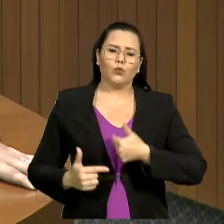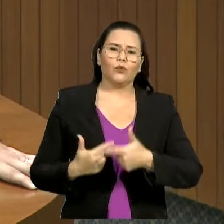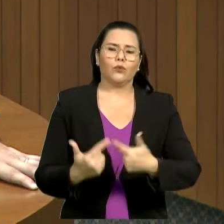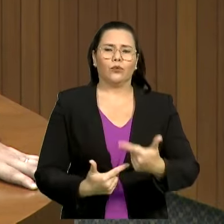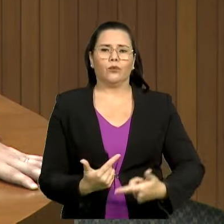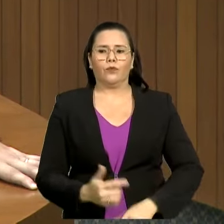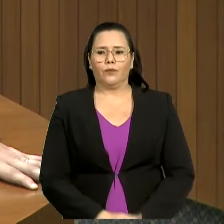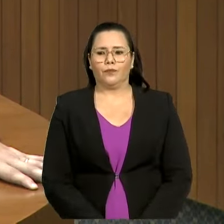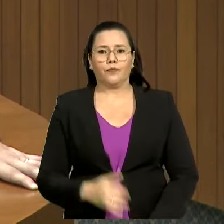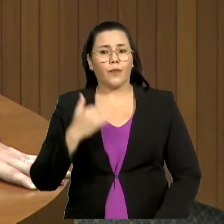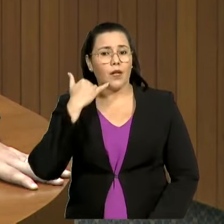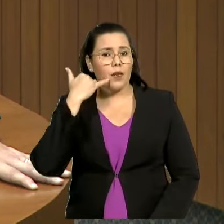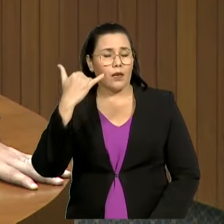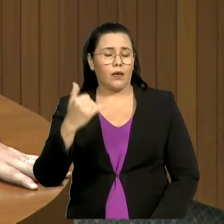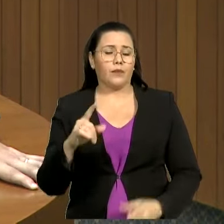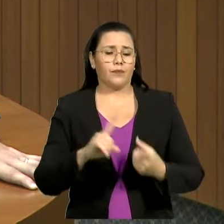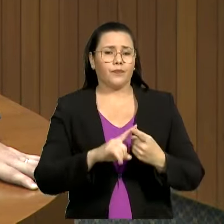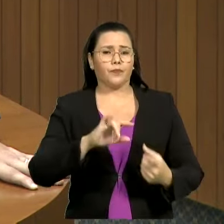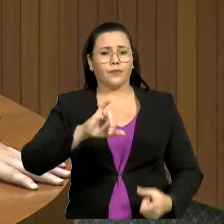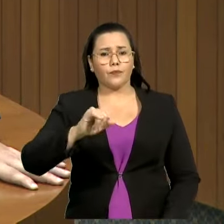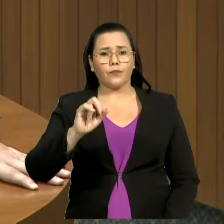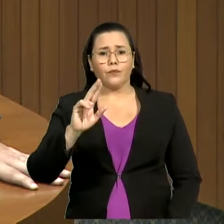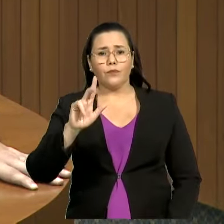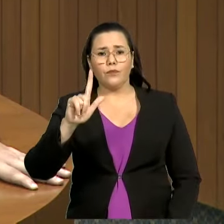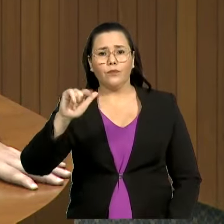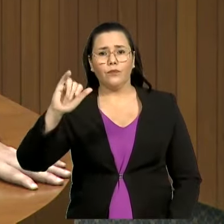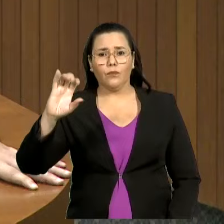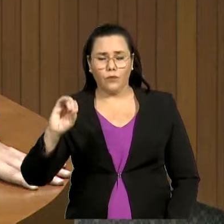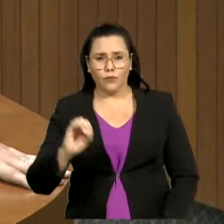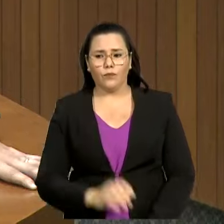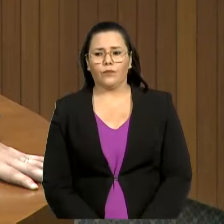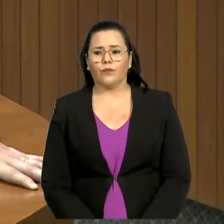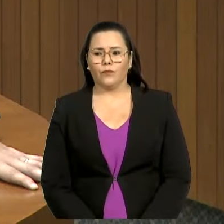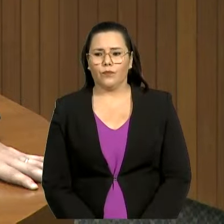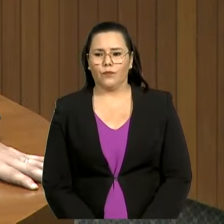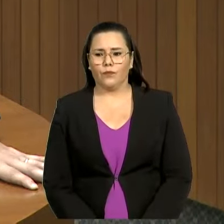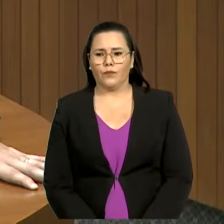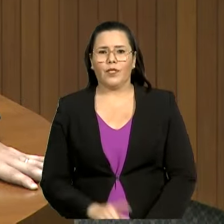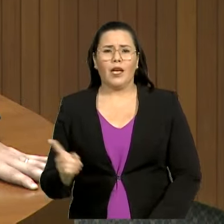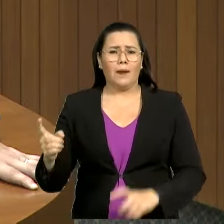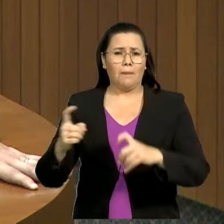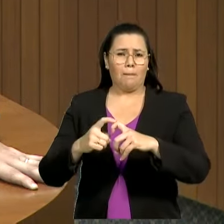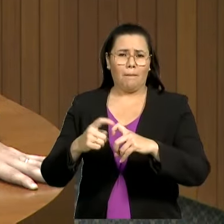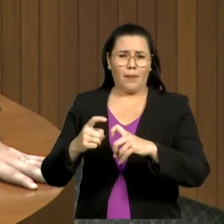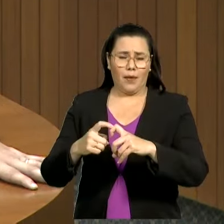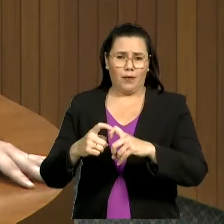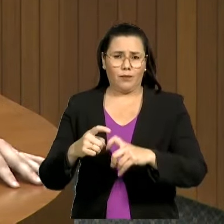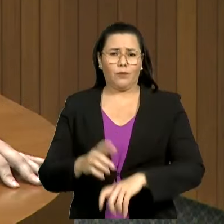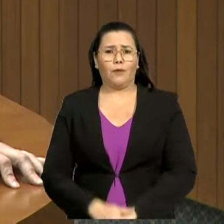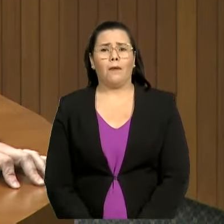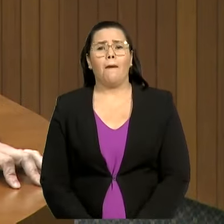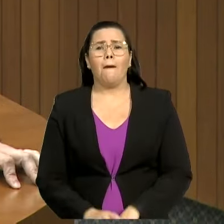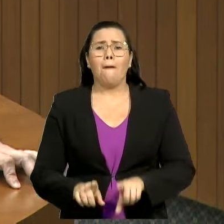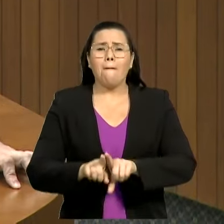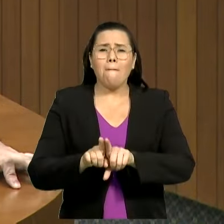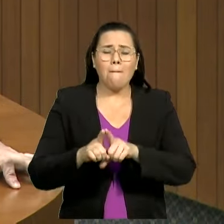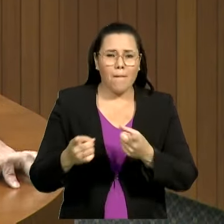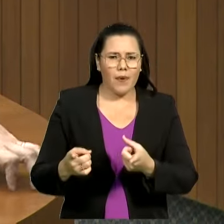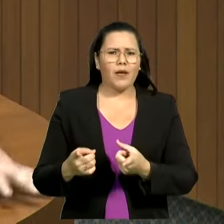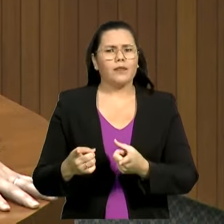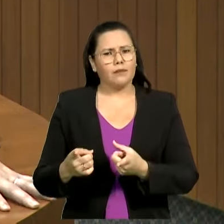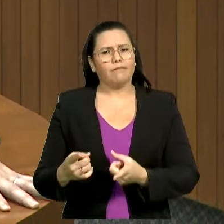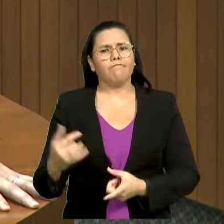Liguei ao deputado Júlio Mendonça, também disse que estava à disposição, embora médico veterinário, mas se colocou sempre à disposição dessa